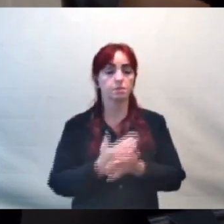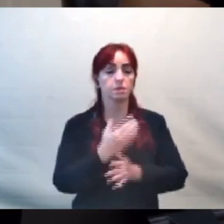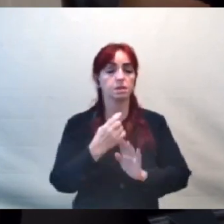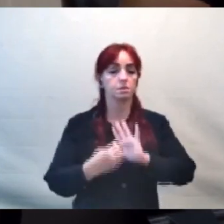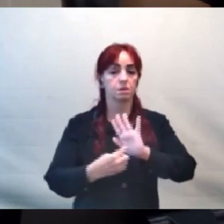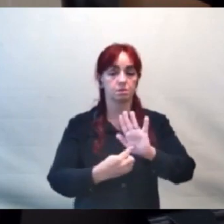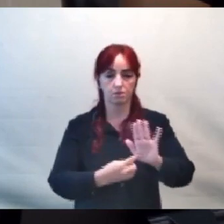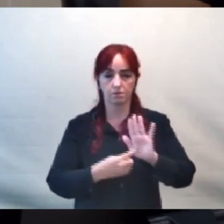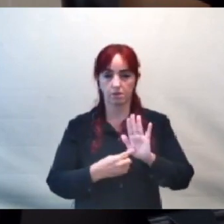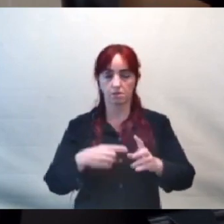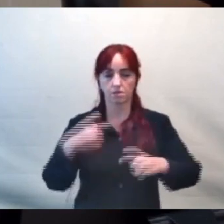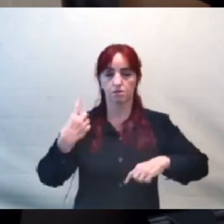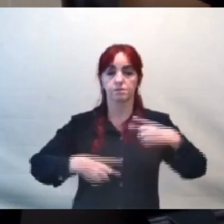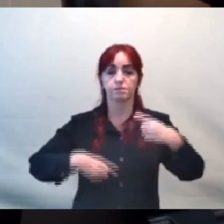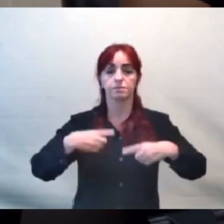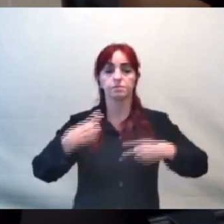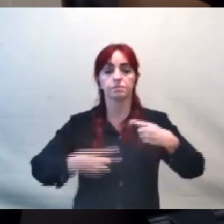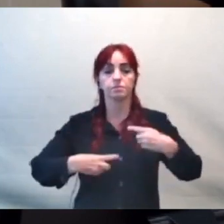Em discussão?